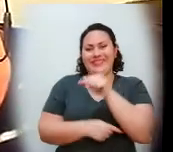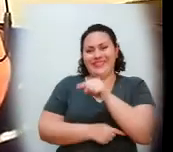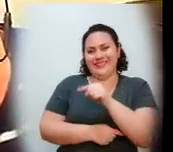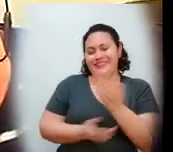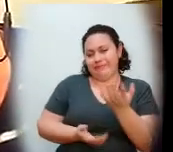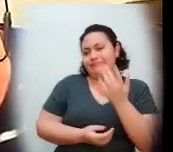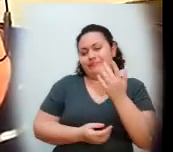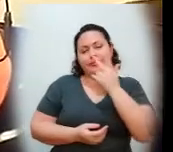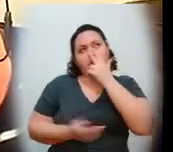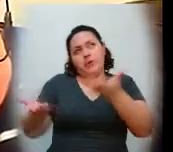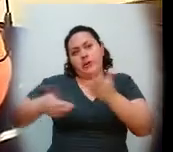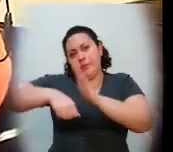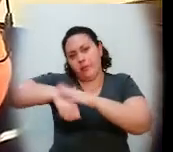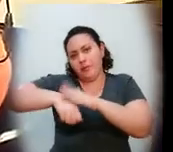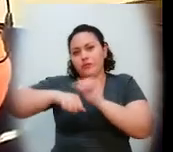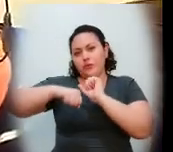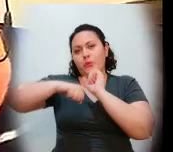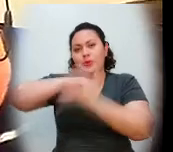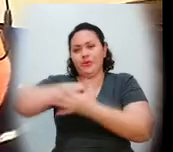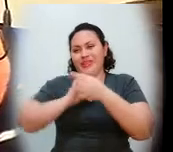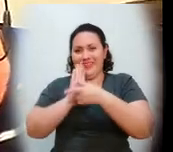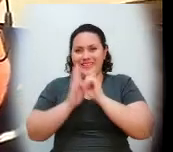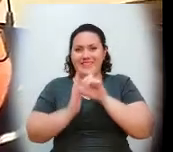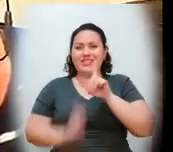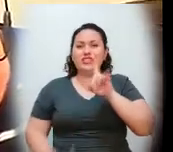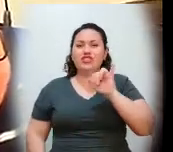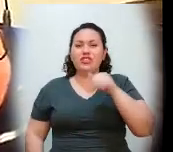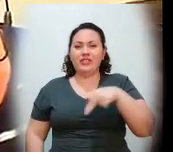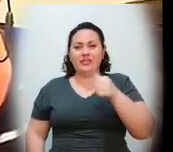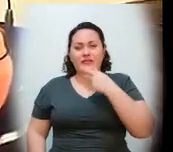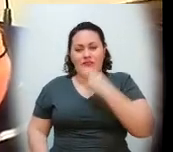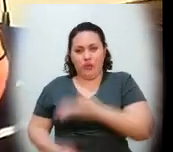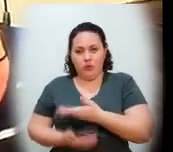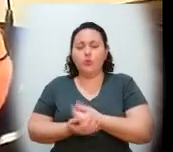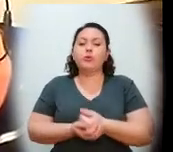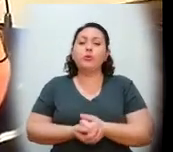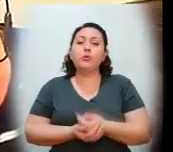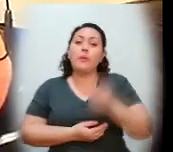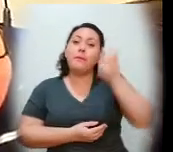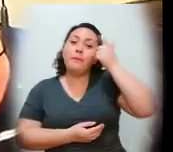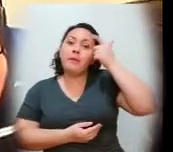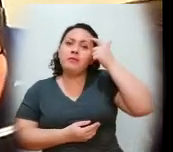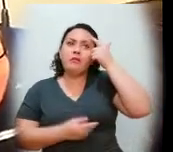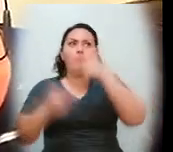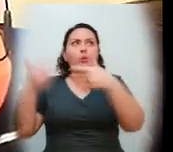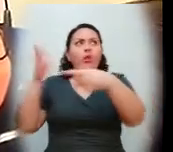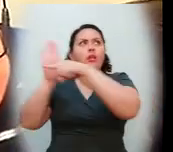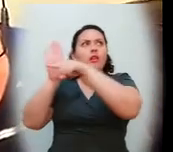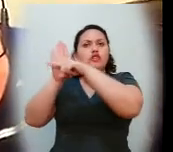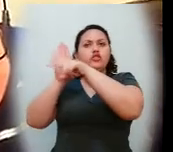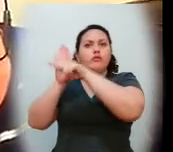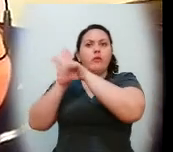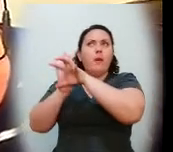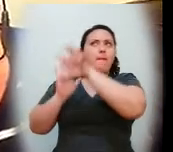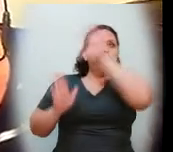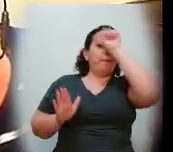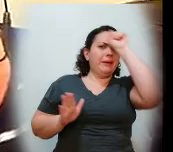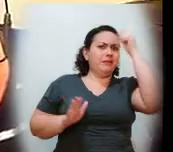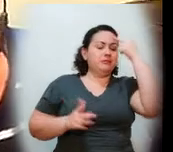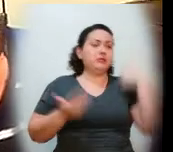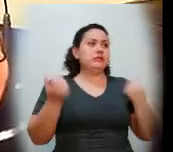relação com, por exemplo, pensando nesse momento, como a Giana estava dizendo, de pensar mais nessas más notícias que eu